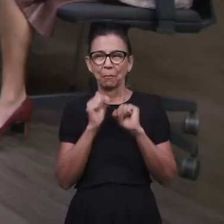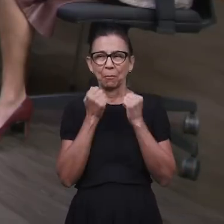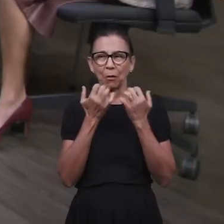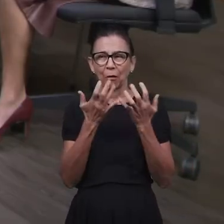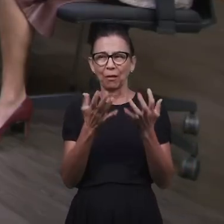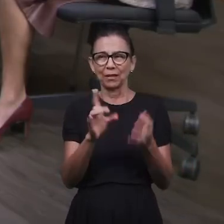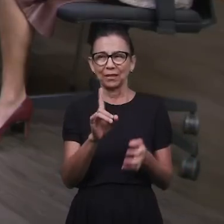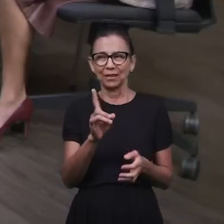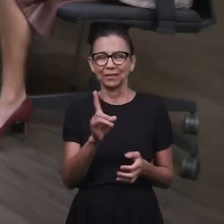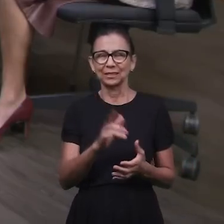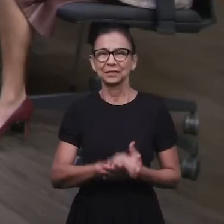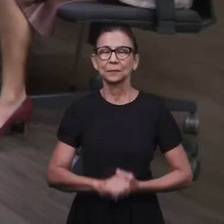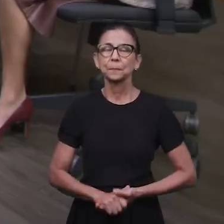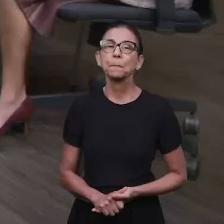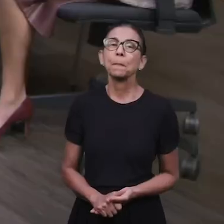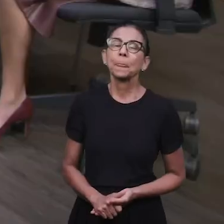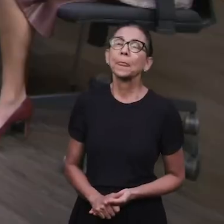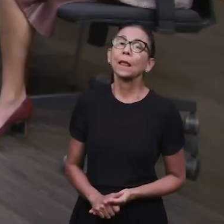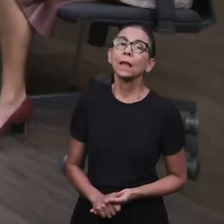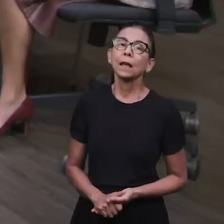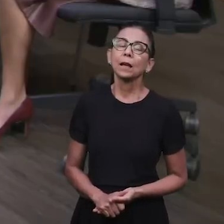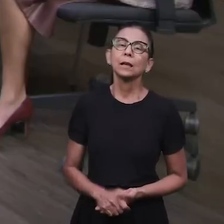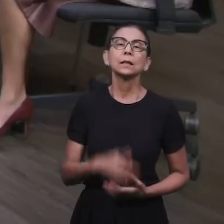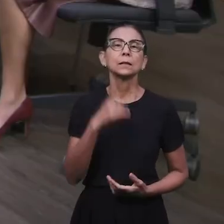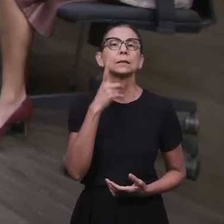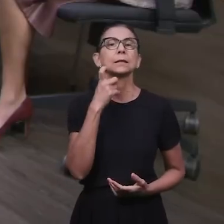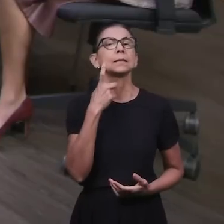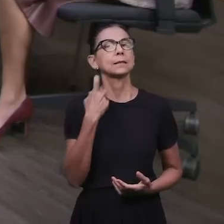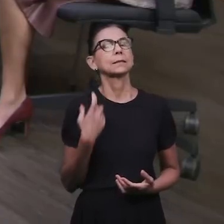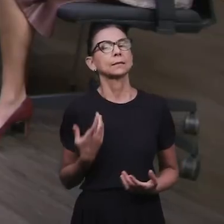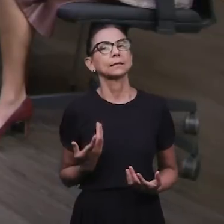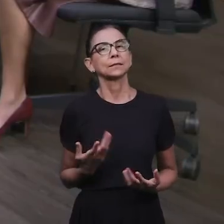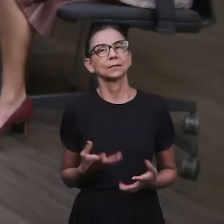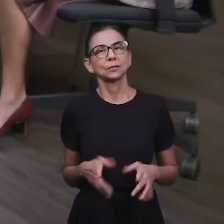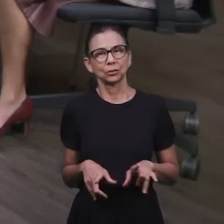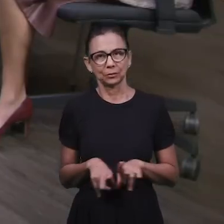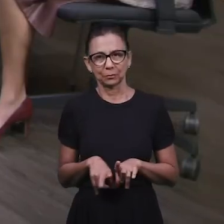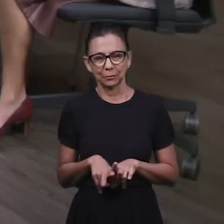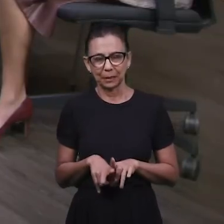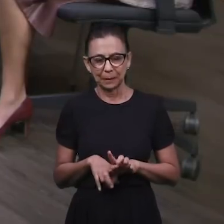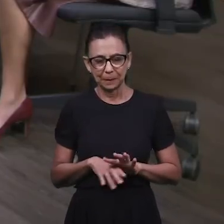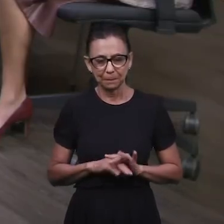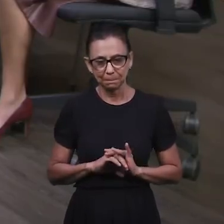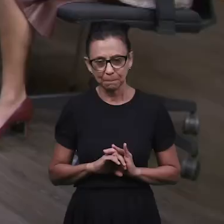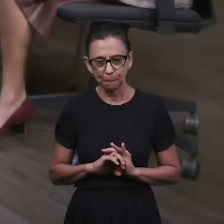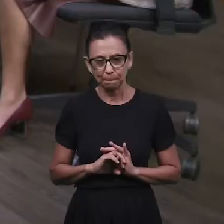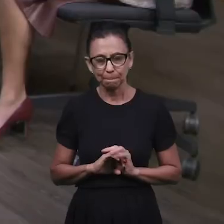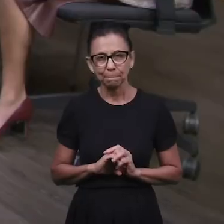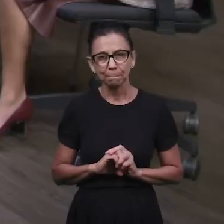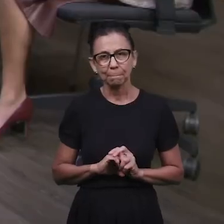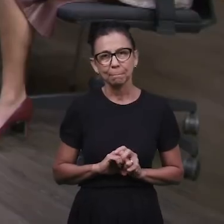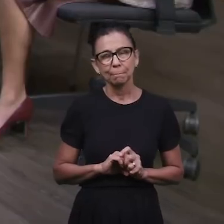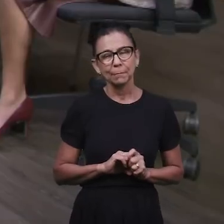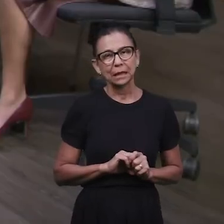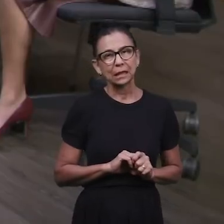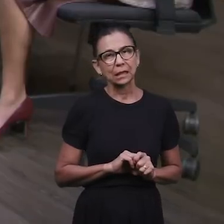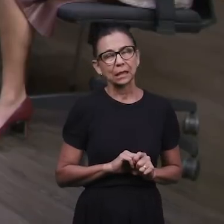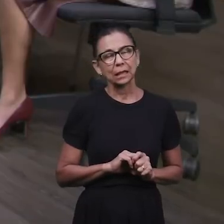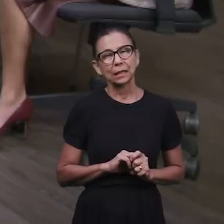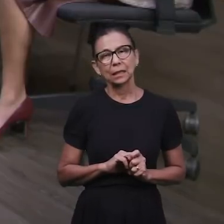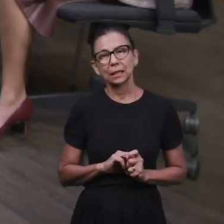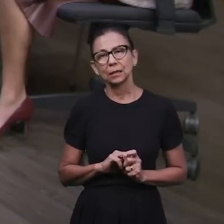Temos uma longa estrada. Aliás, eu acho muito interessante a gente falar sobre isso,